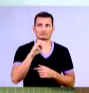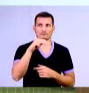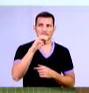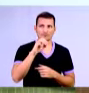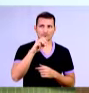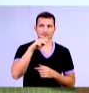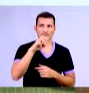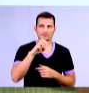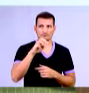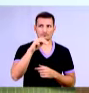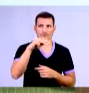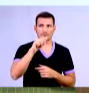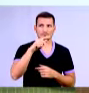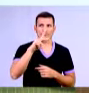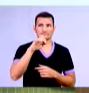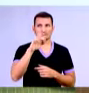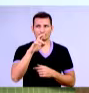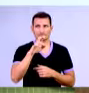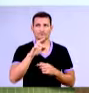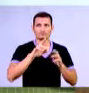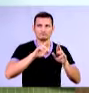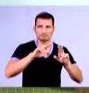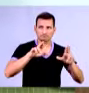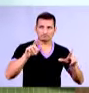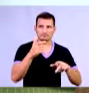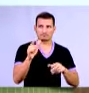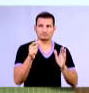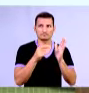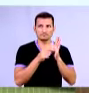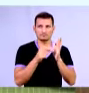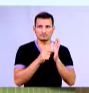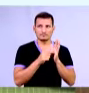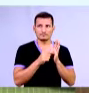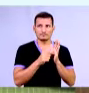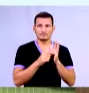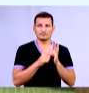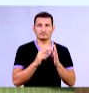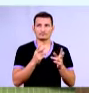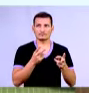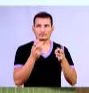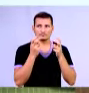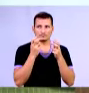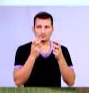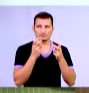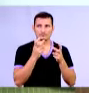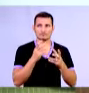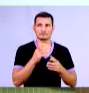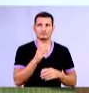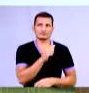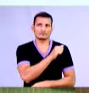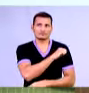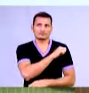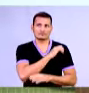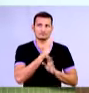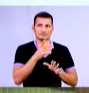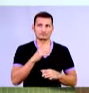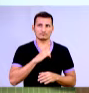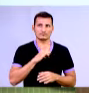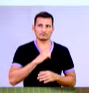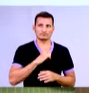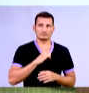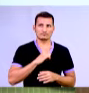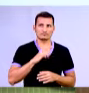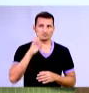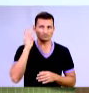Maker e várias outras ferramentas. Então, percebemos que os alunos já estão habituados a trabalhar